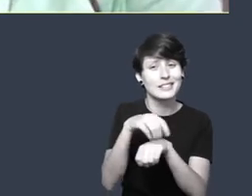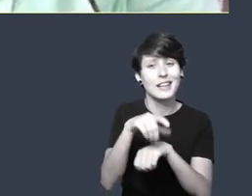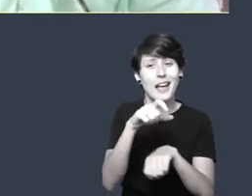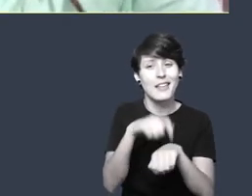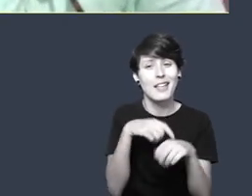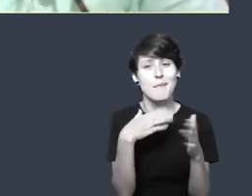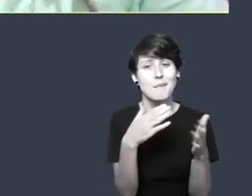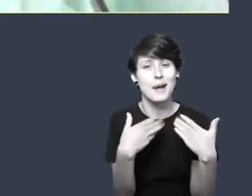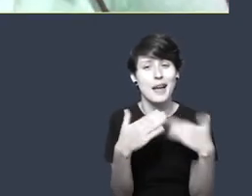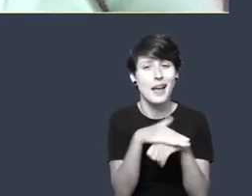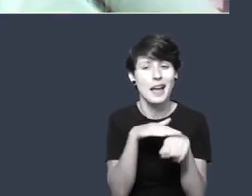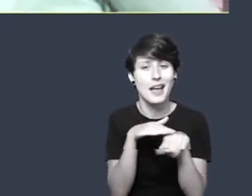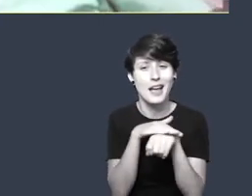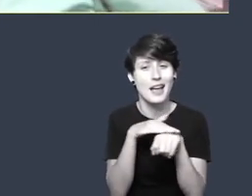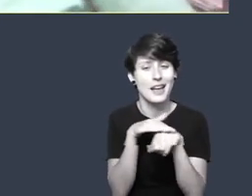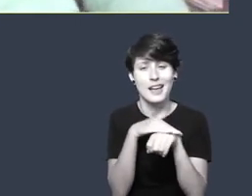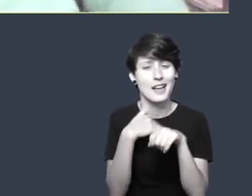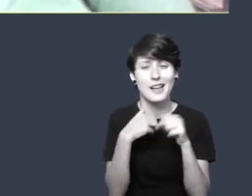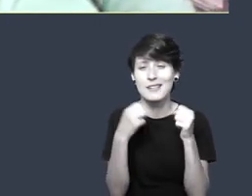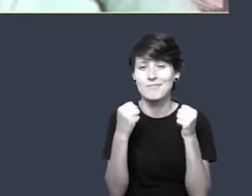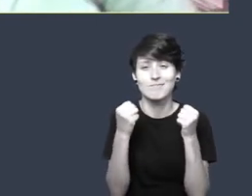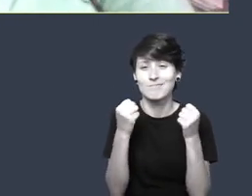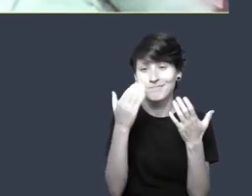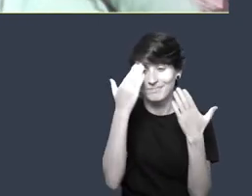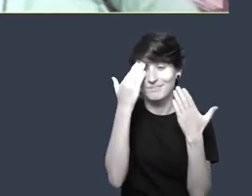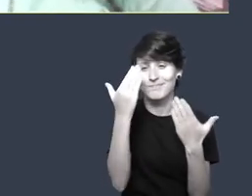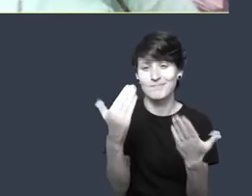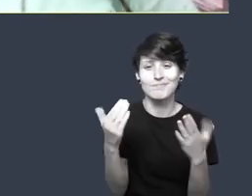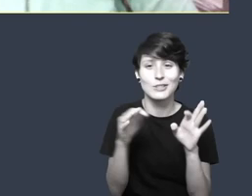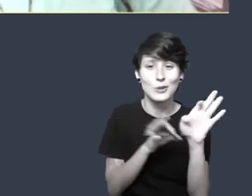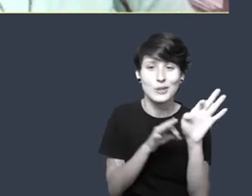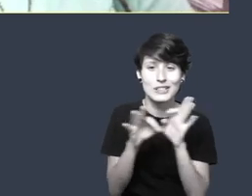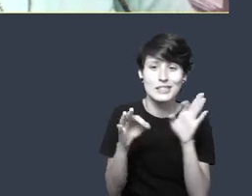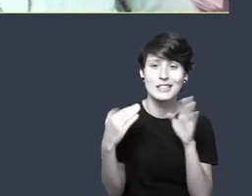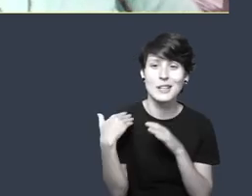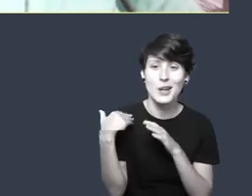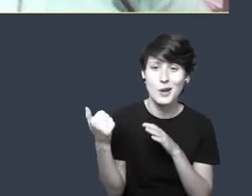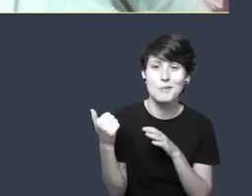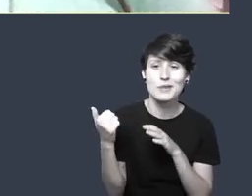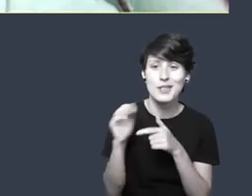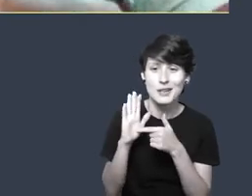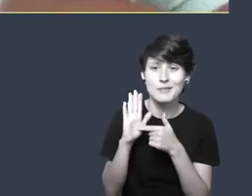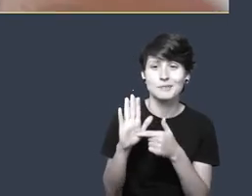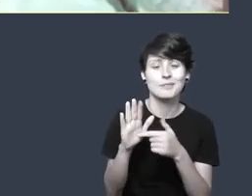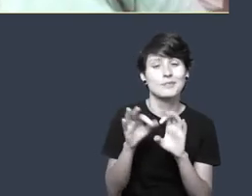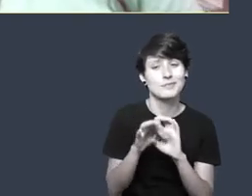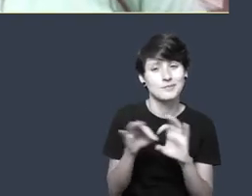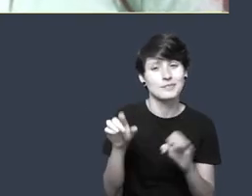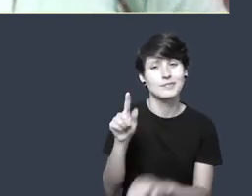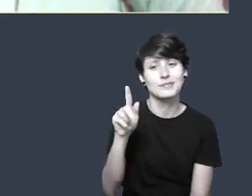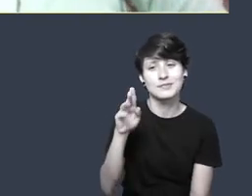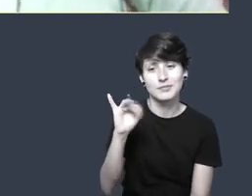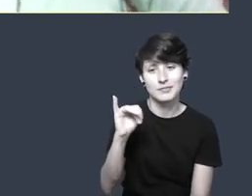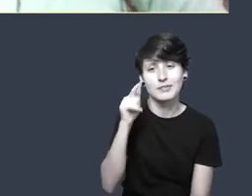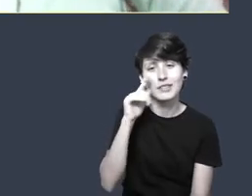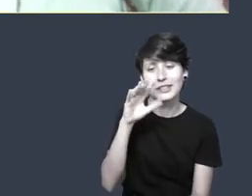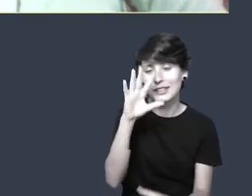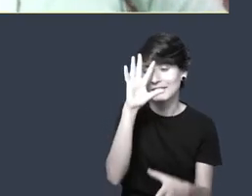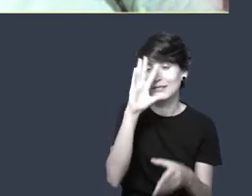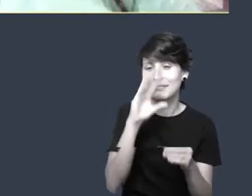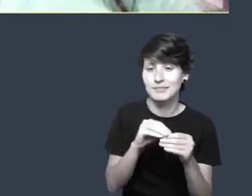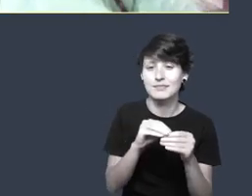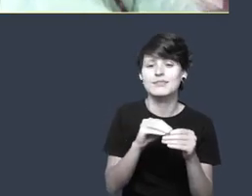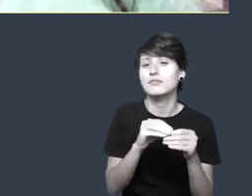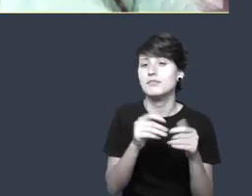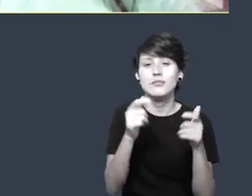de bate-papo com ela. Eu super agradeço a organização pelo convite. Vou deixar a Gabi fazer aqui as falas finais, dizer aonde que